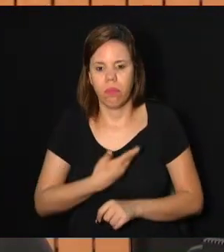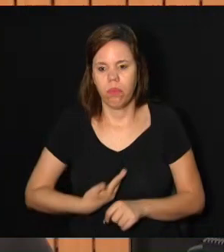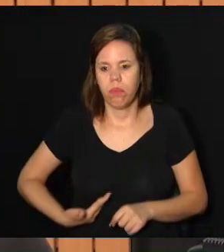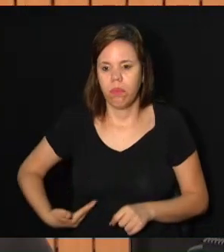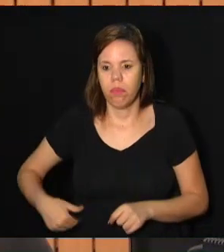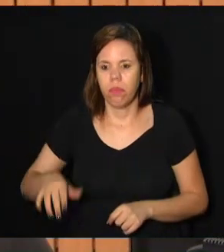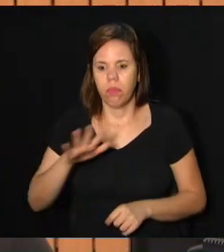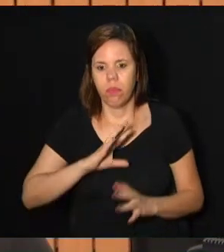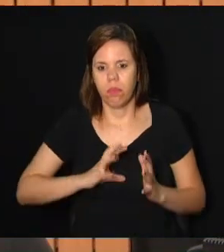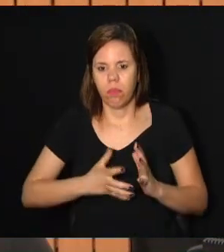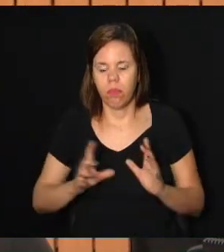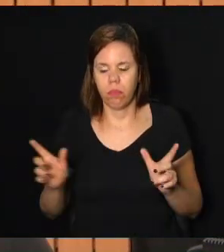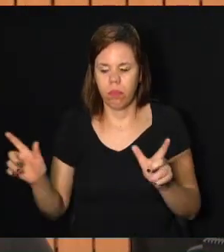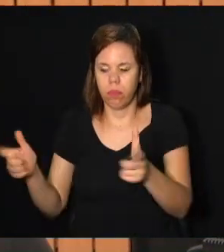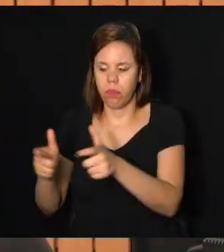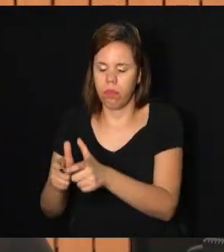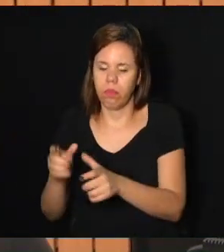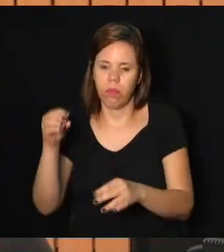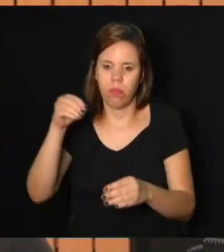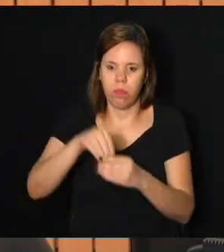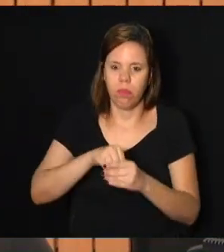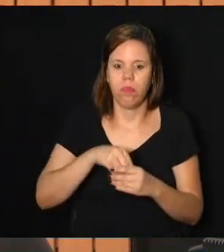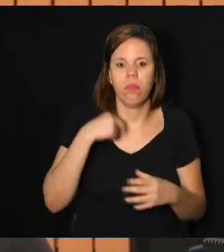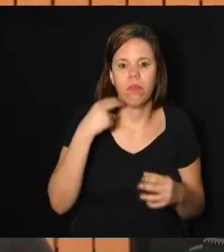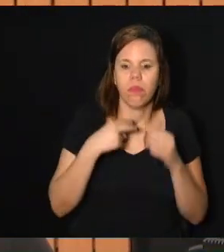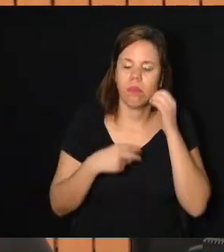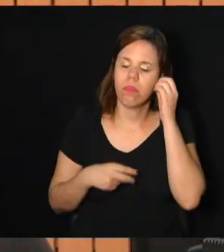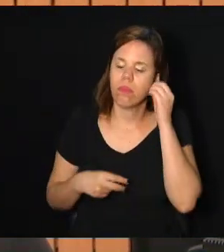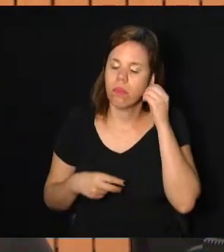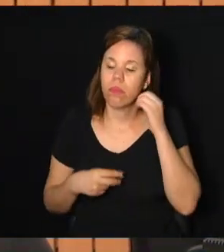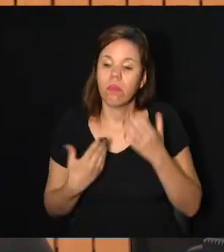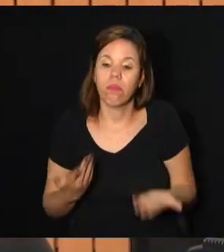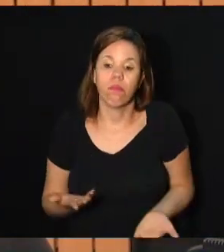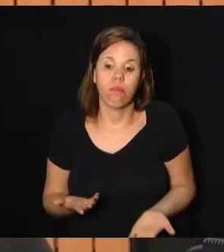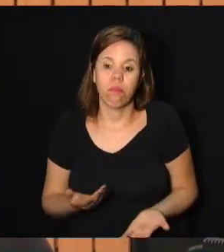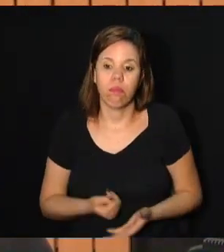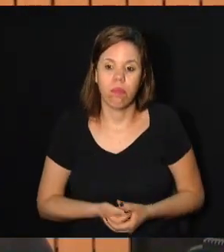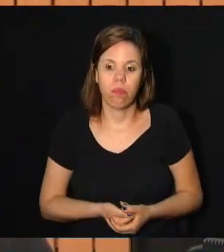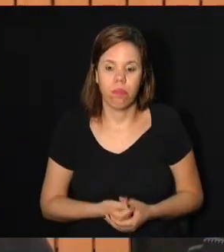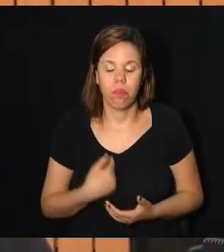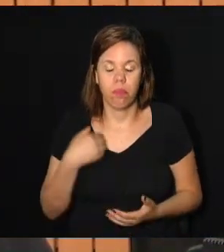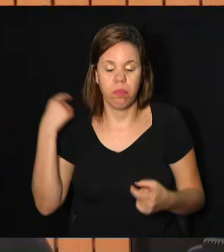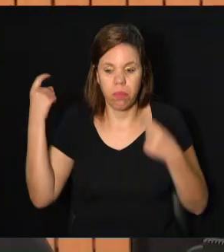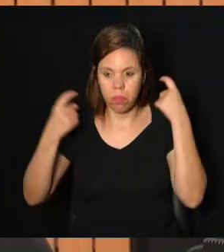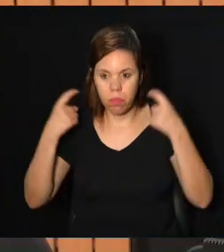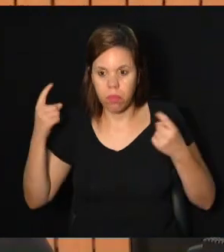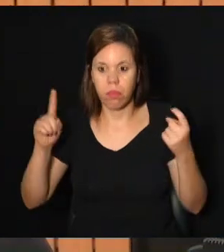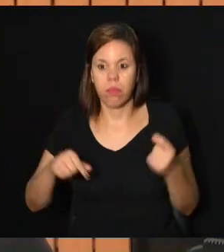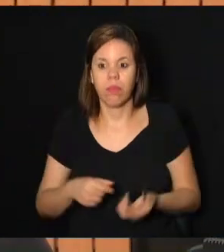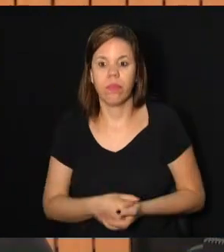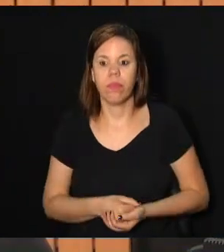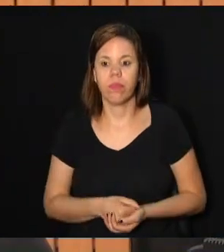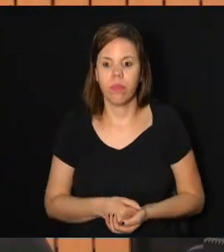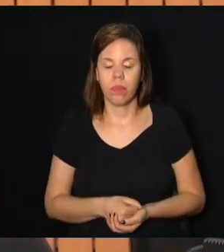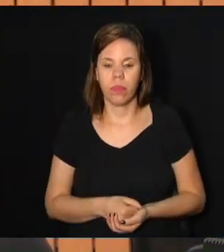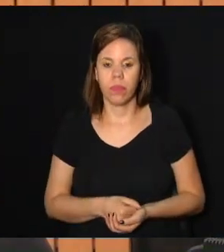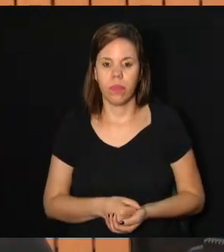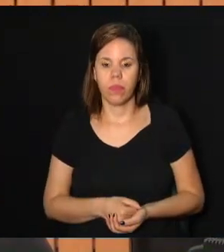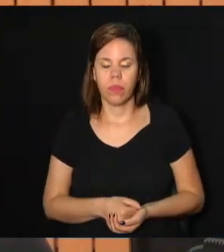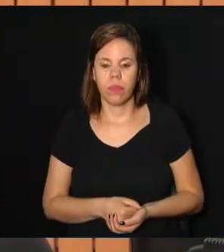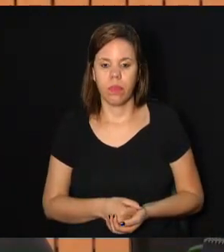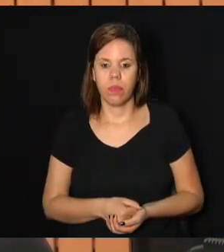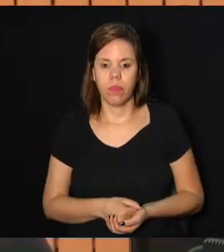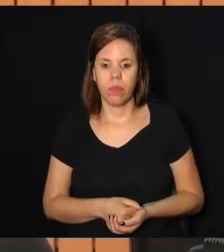governos são minoria dentro do parlamento. Então, na verdade, a minha preocupação é